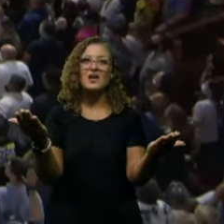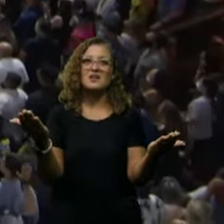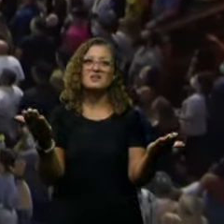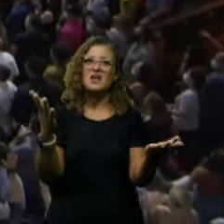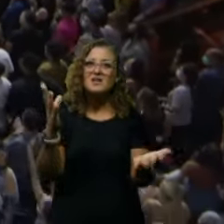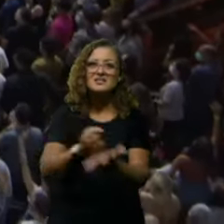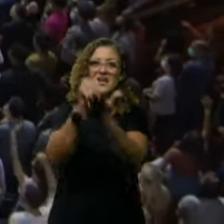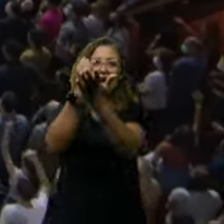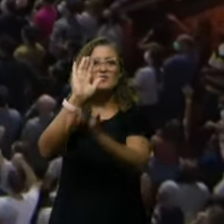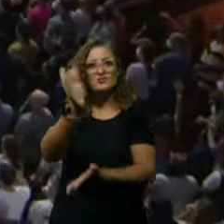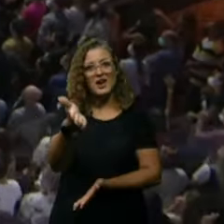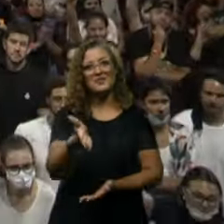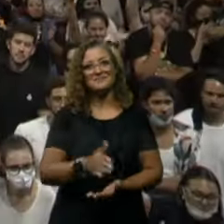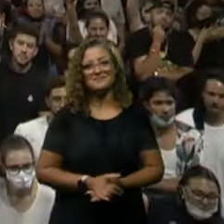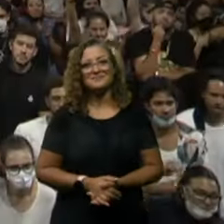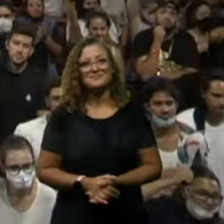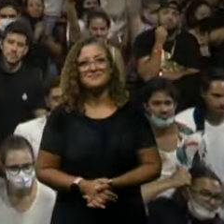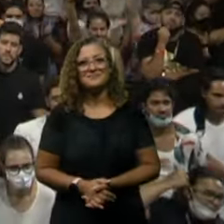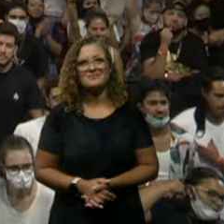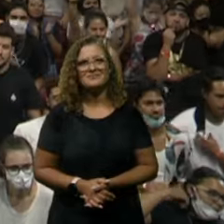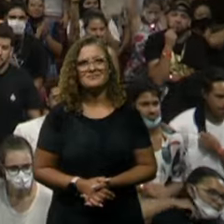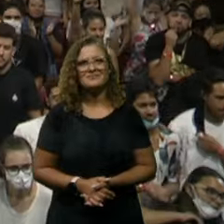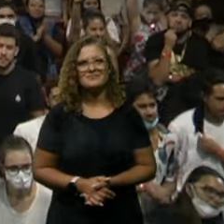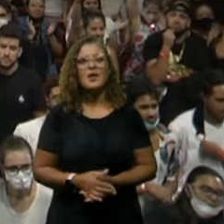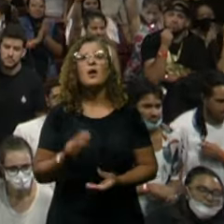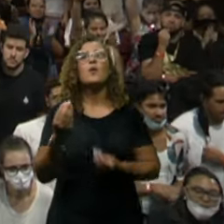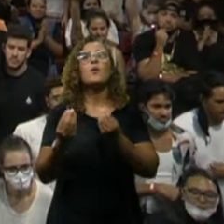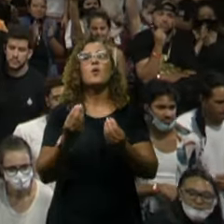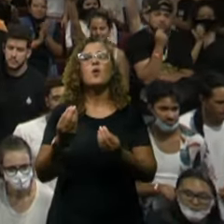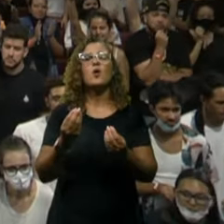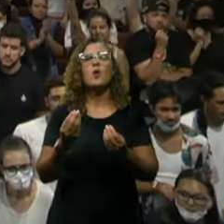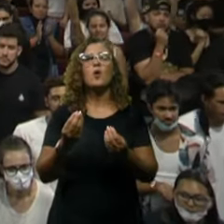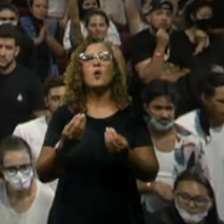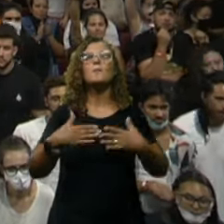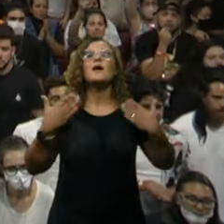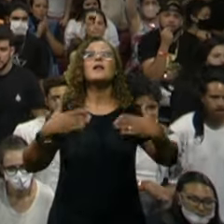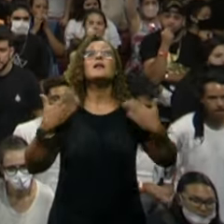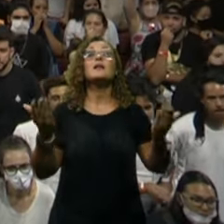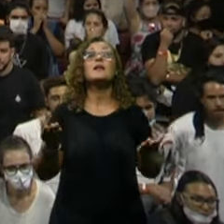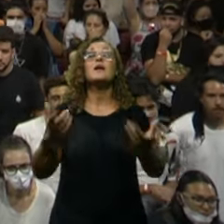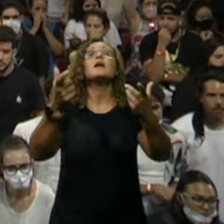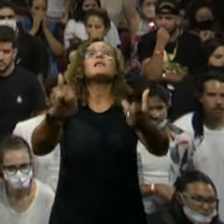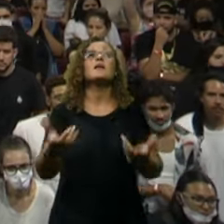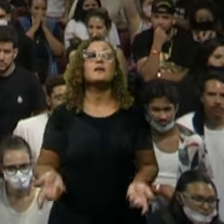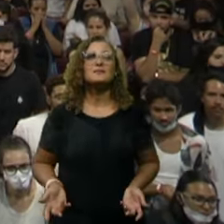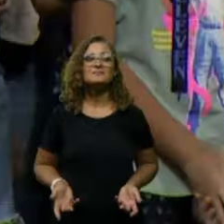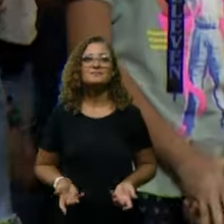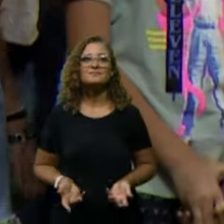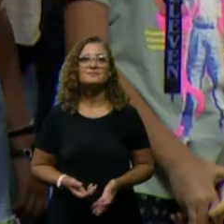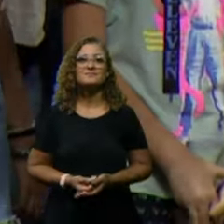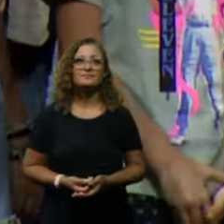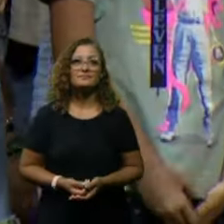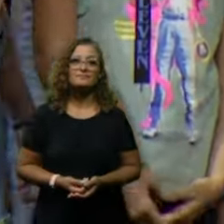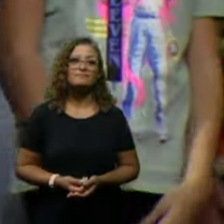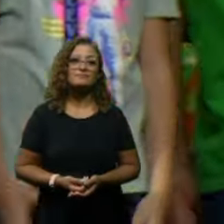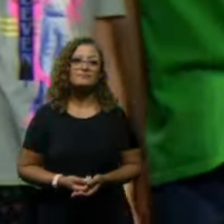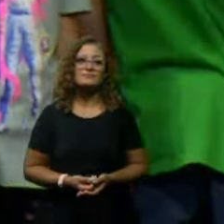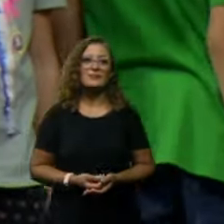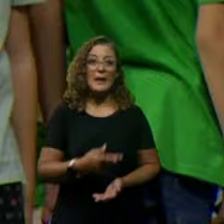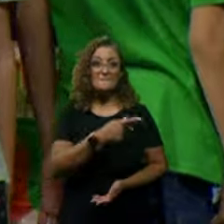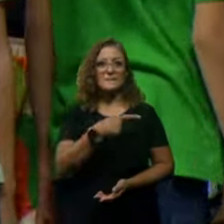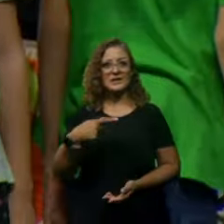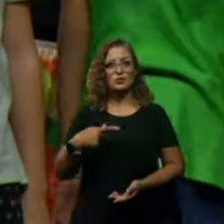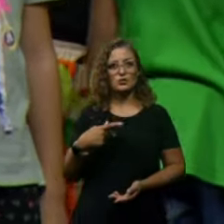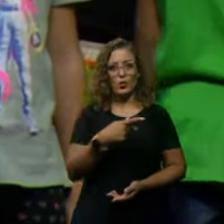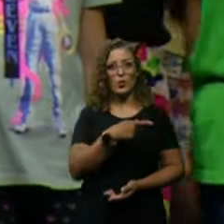e cadê a alegria porque quando o caixa da tua igreja não fecha tô falando aqui porque me disseram que